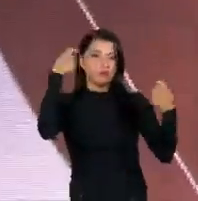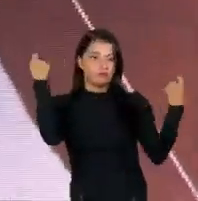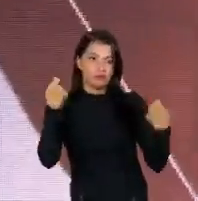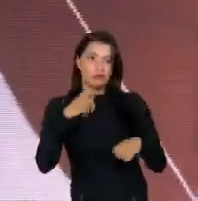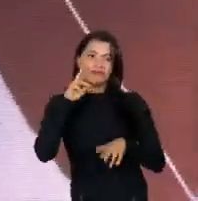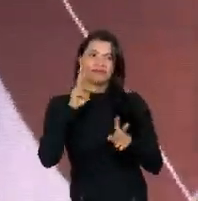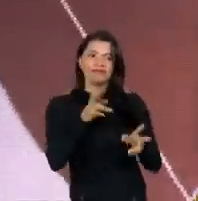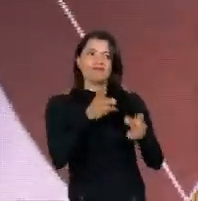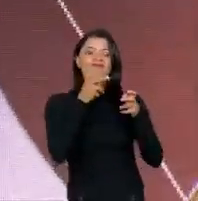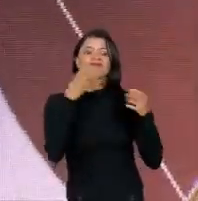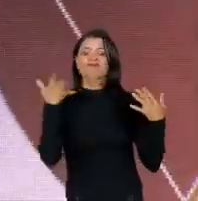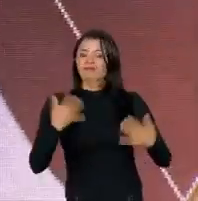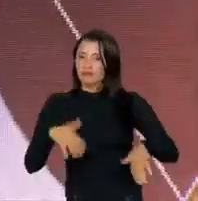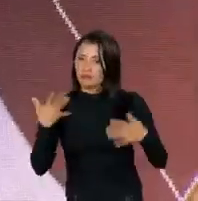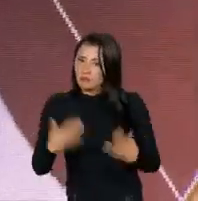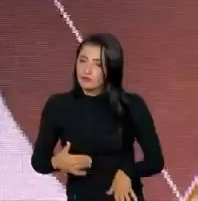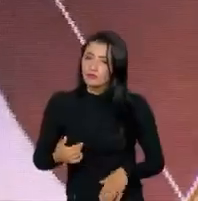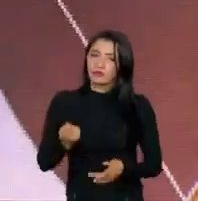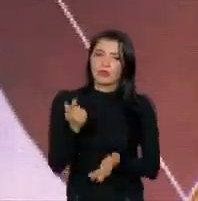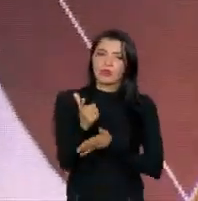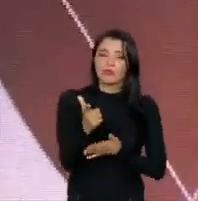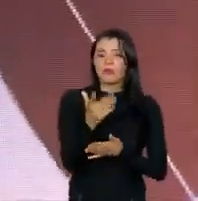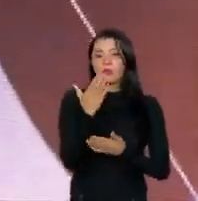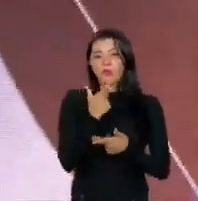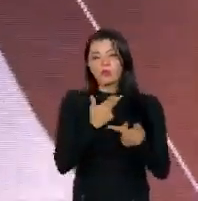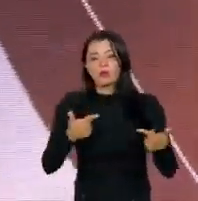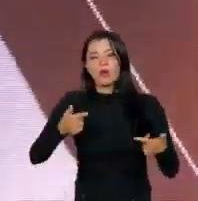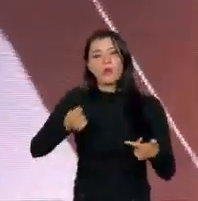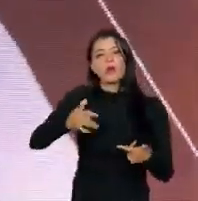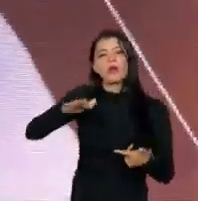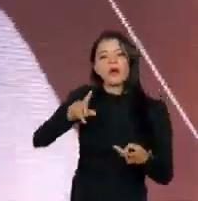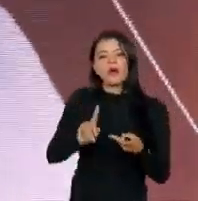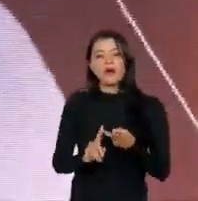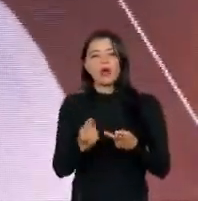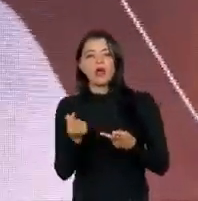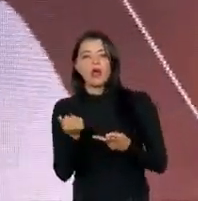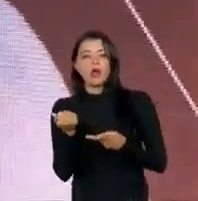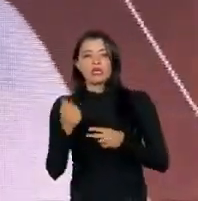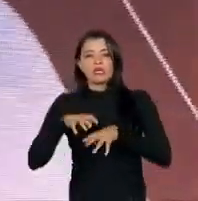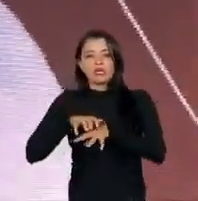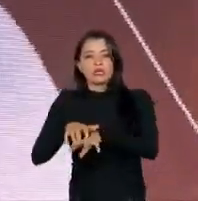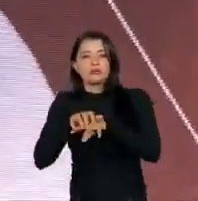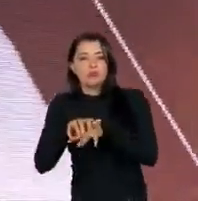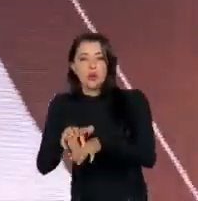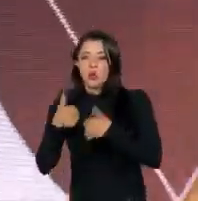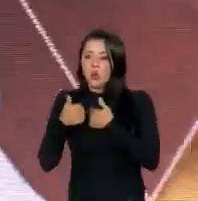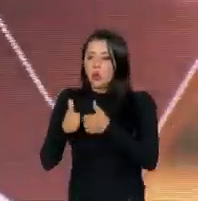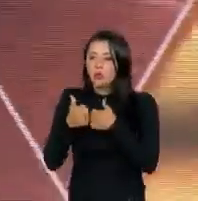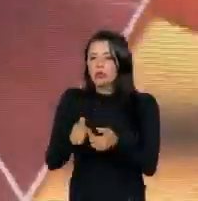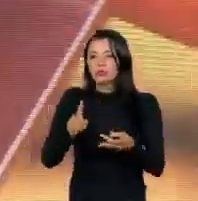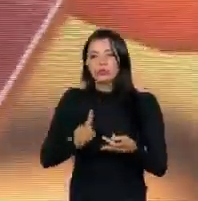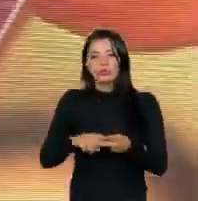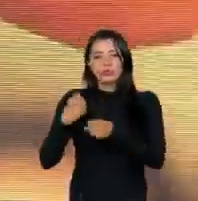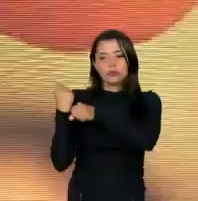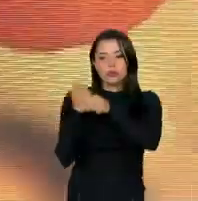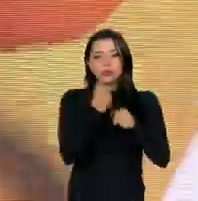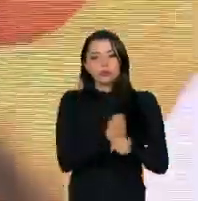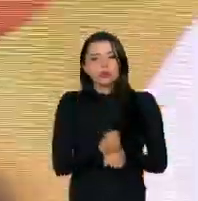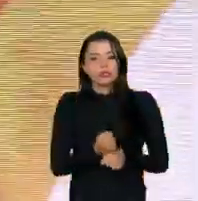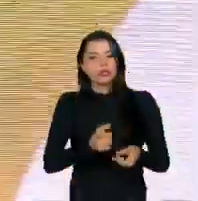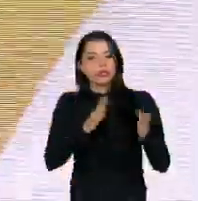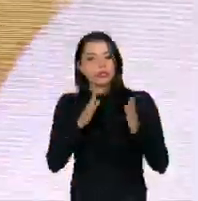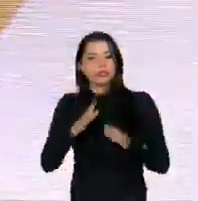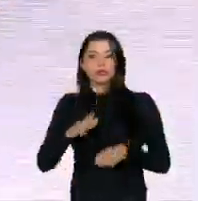reconhecer isso, o custo de alimentação, o custo de transporte, o custo de construção civil, Tem regiões que é muito mais difíceis.